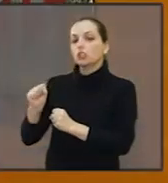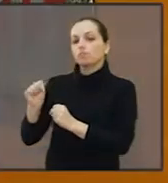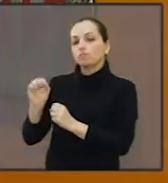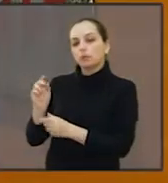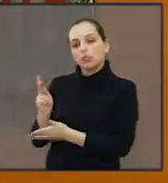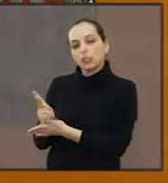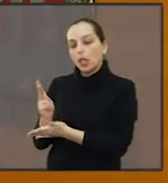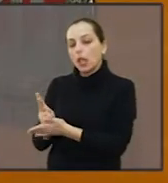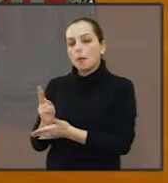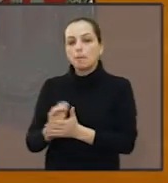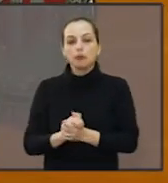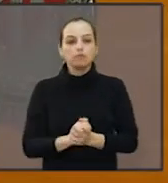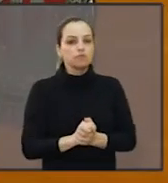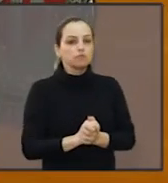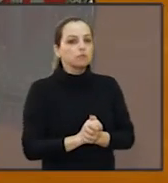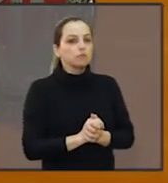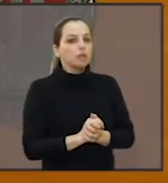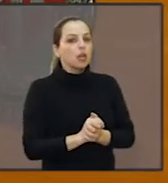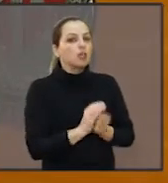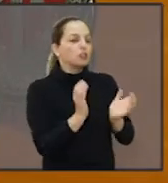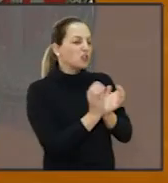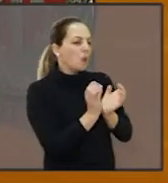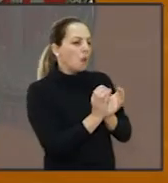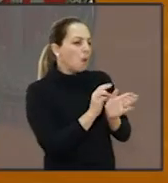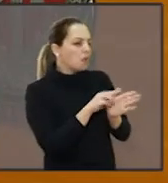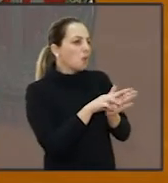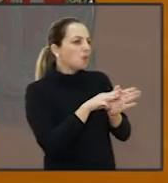grupo do WhatsApp aí ou não? Estão. Então, a gente